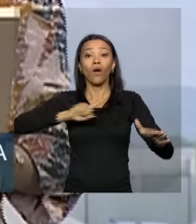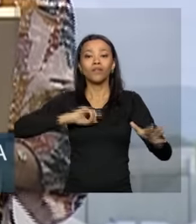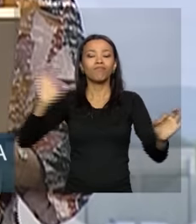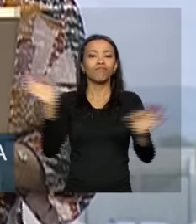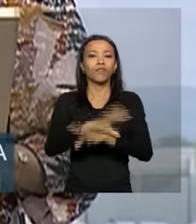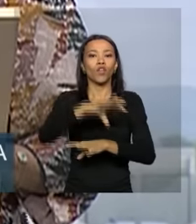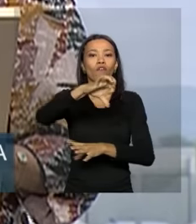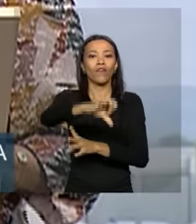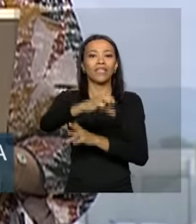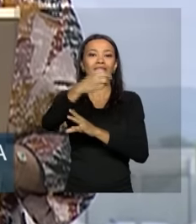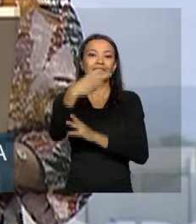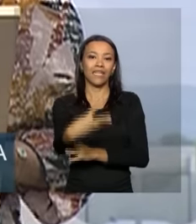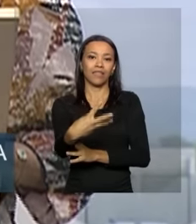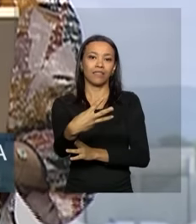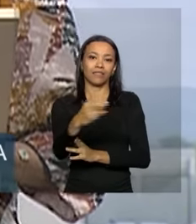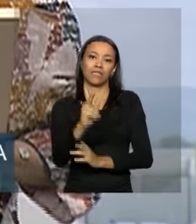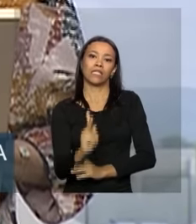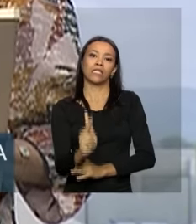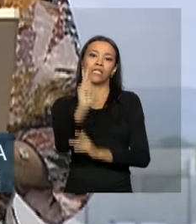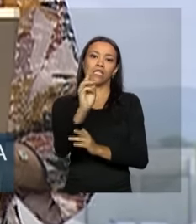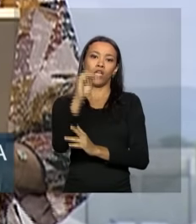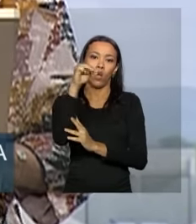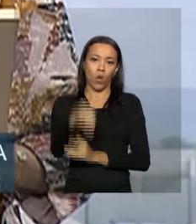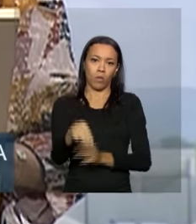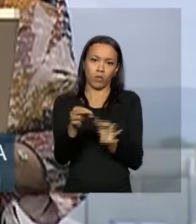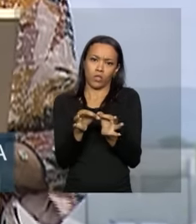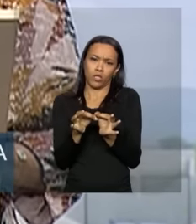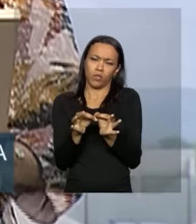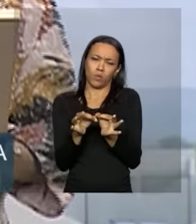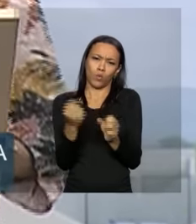93 quilômetros de canal.